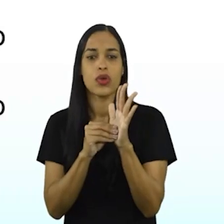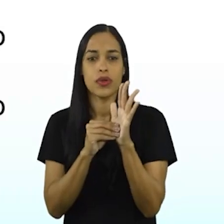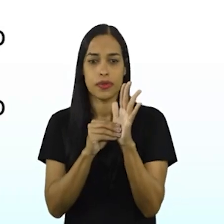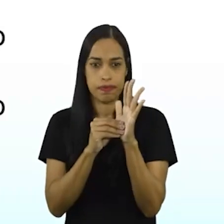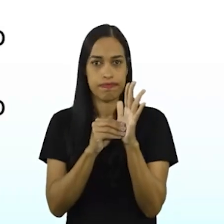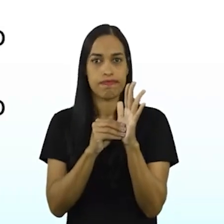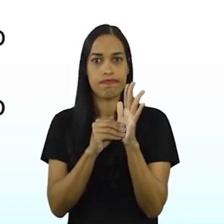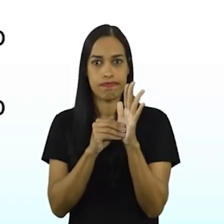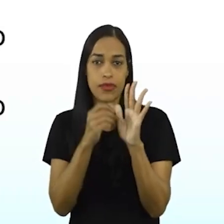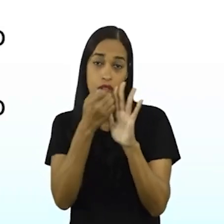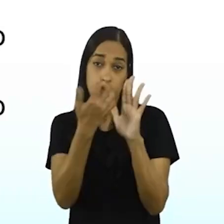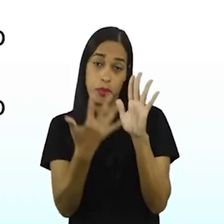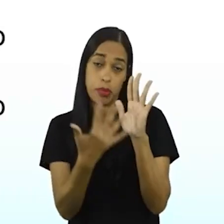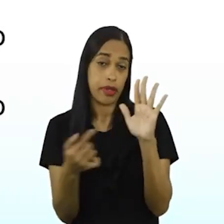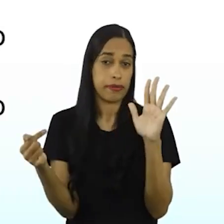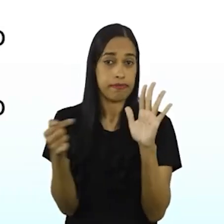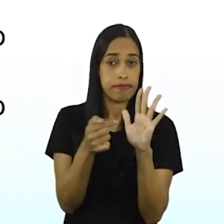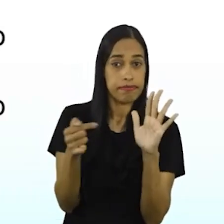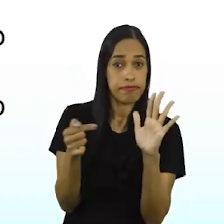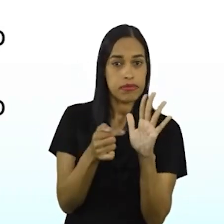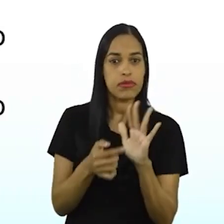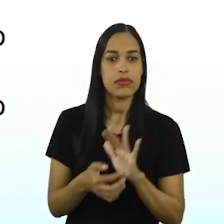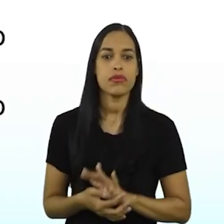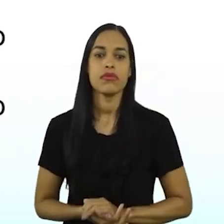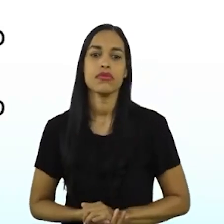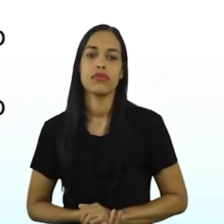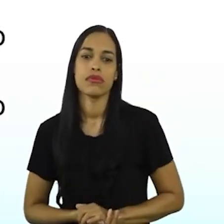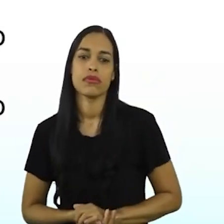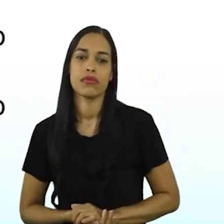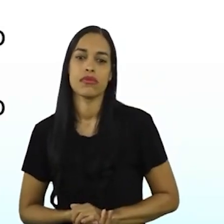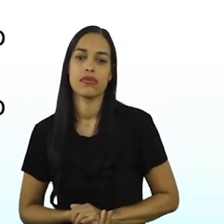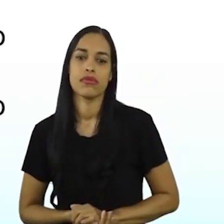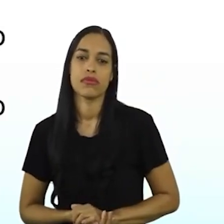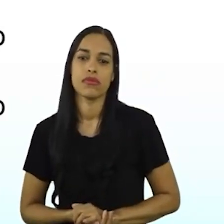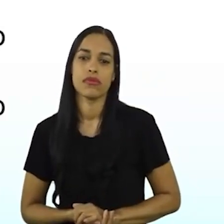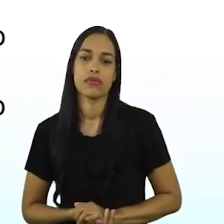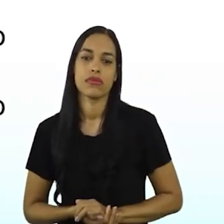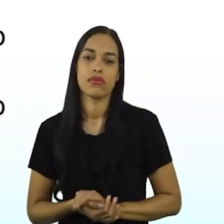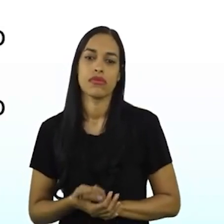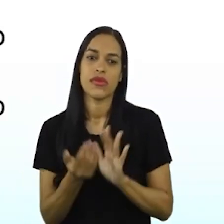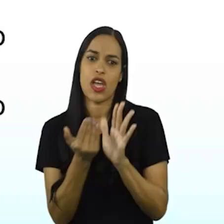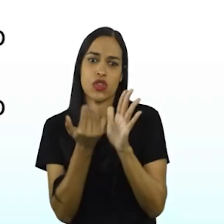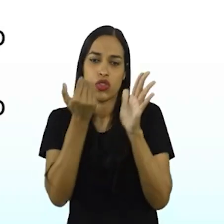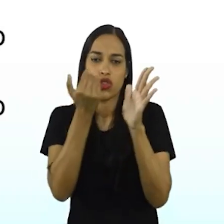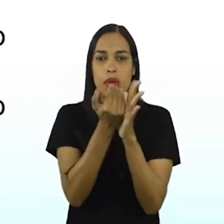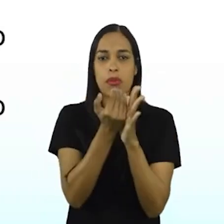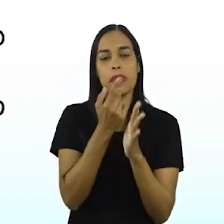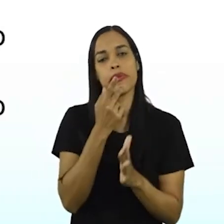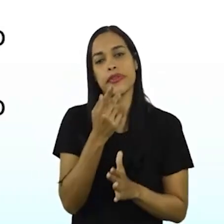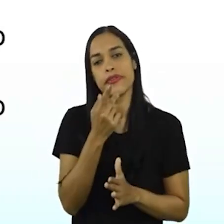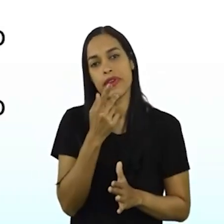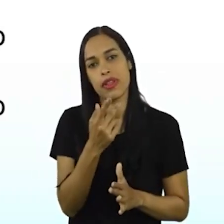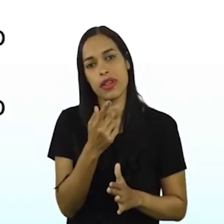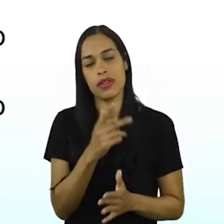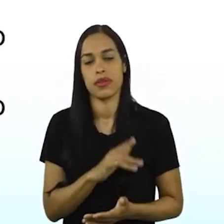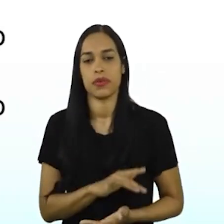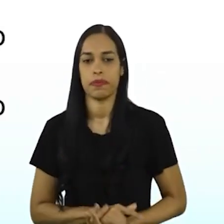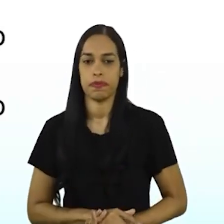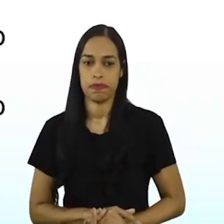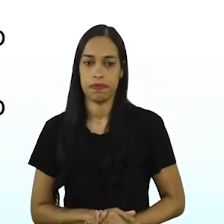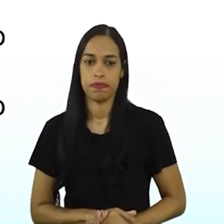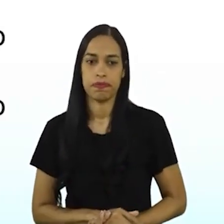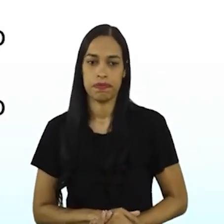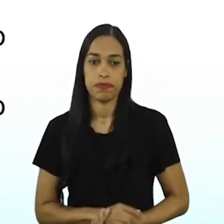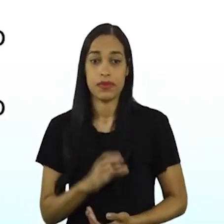código. Ele diz aí. A atitude do enunciador se sobrepõe àquilo que está sendo dito.